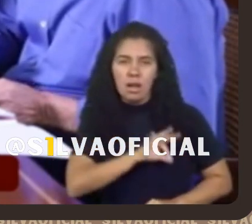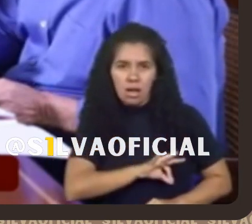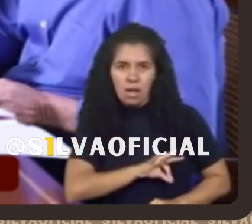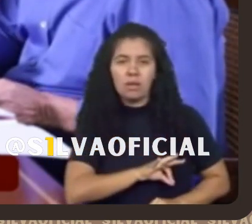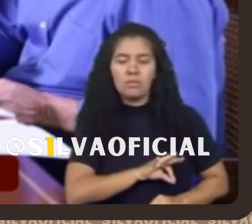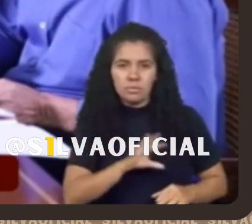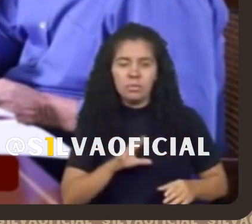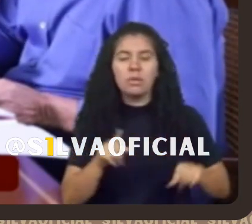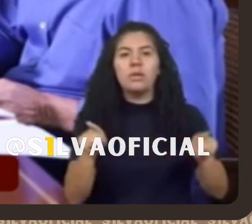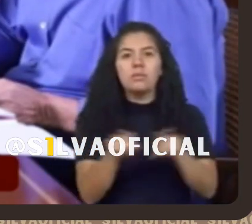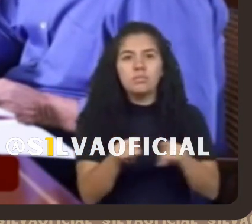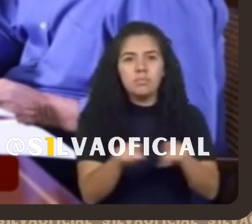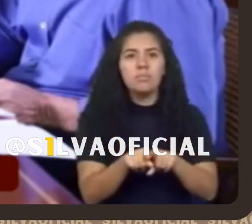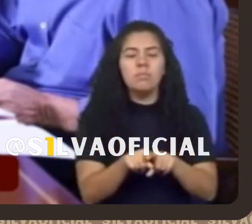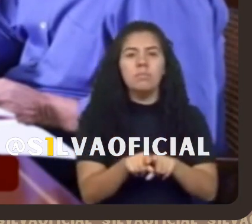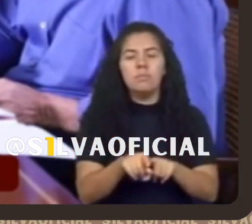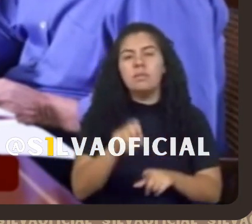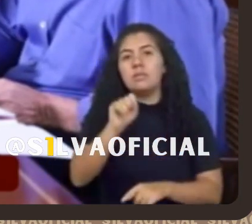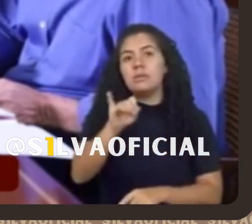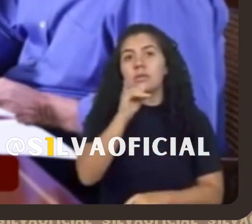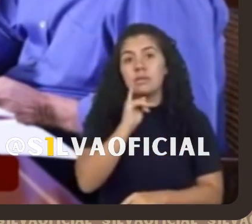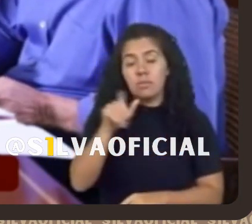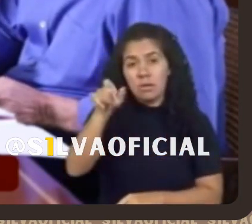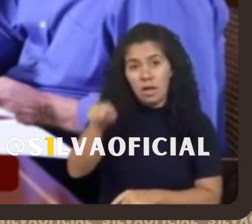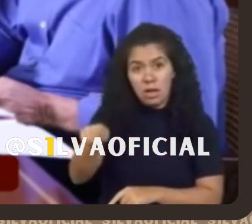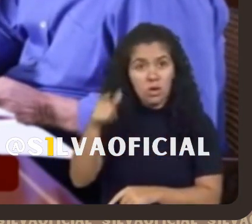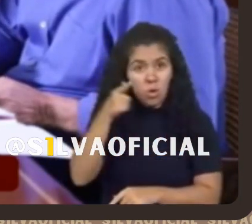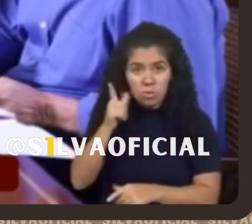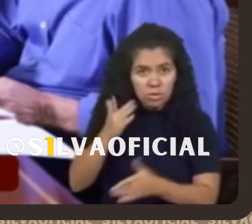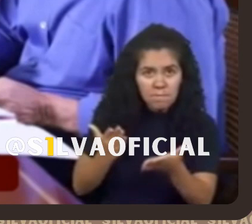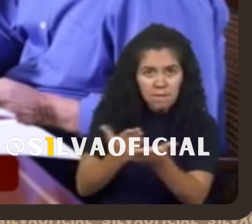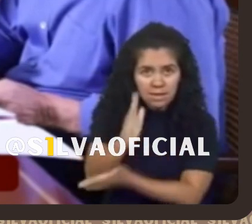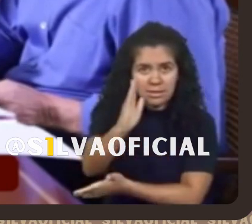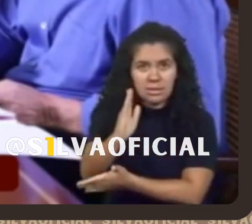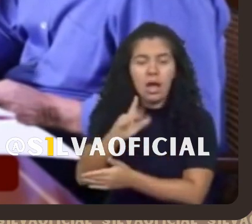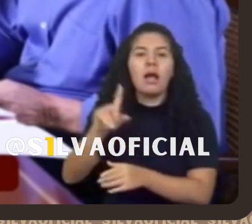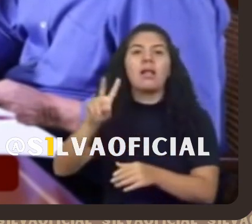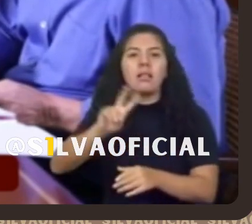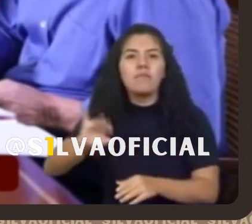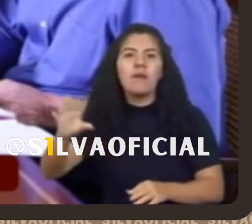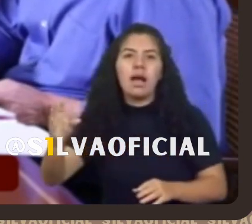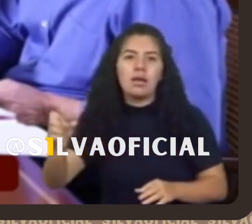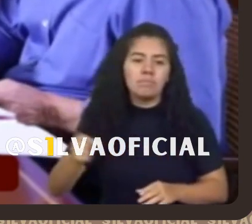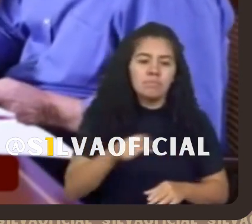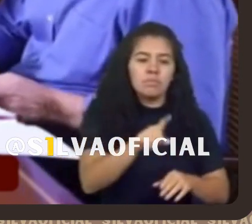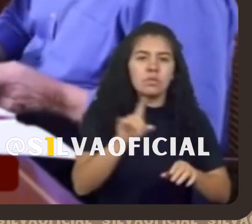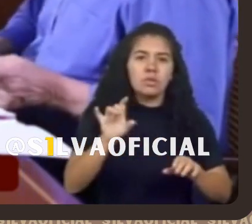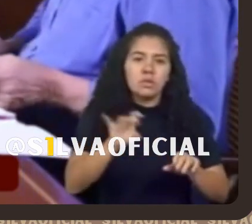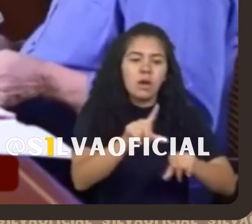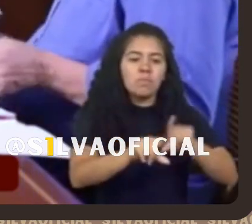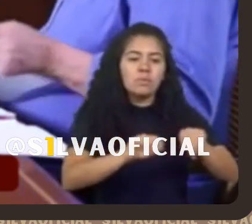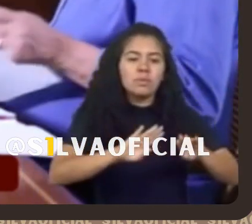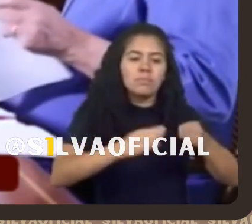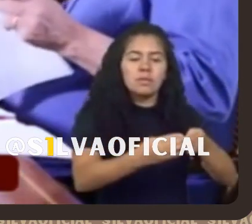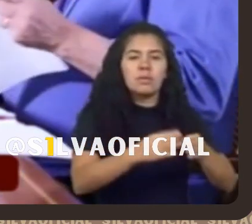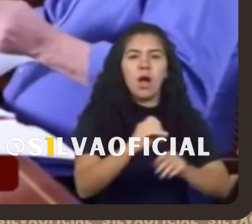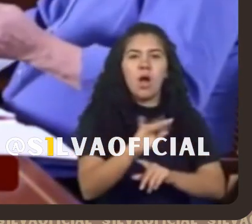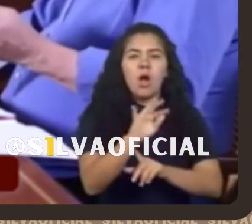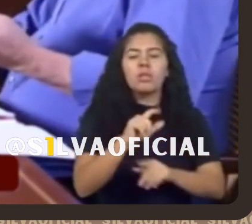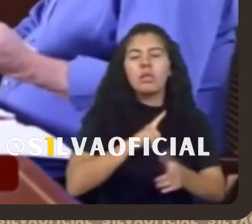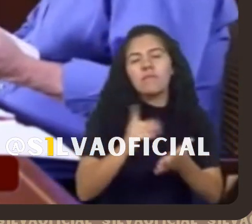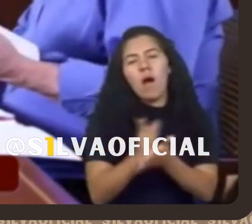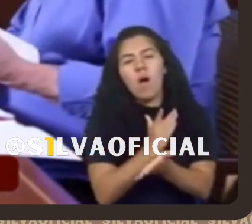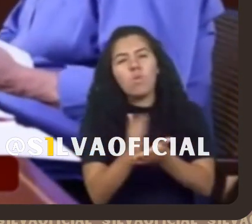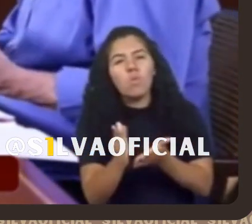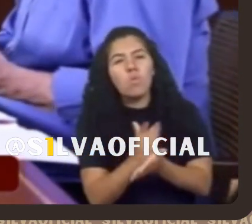e caso ele não passe na seleção geral ele entra pra seleção de cotas ou seja um pouco um pouco de mudança enfim são são ações que vão